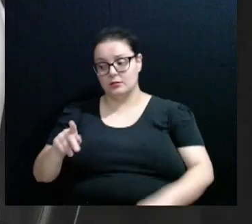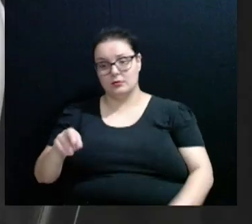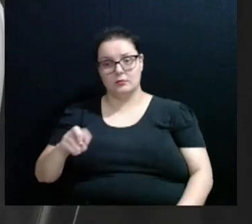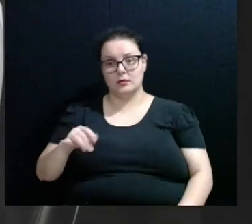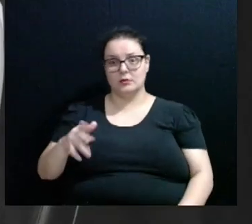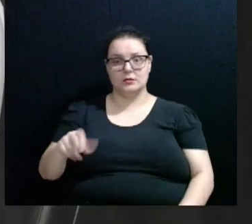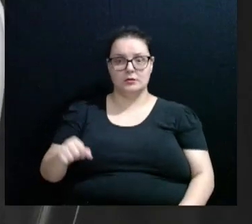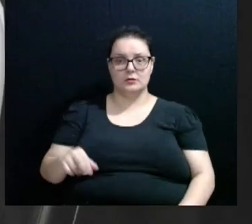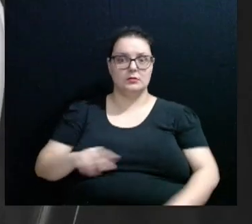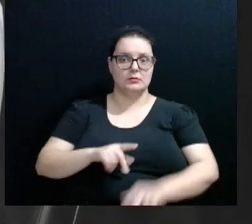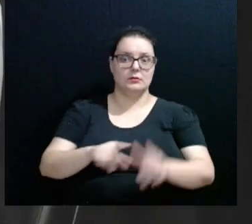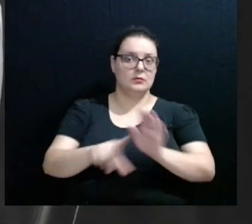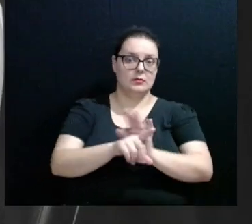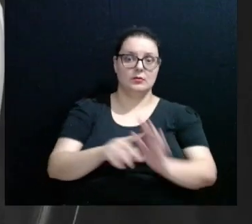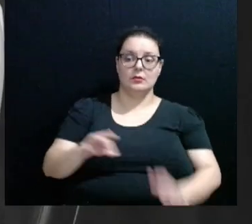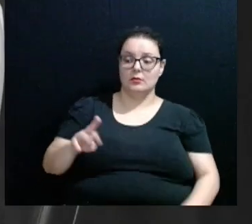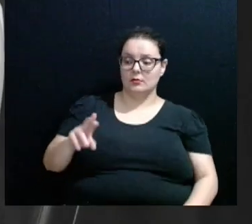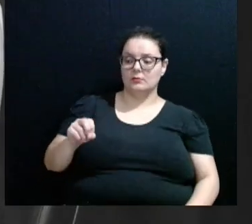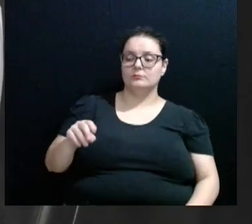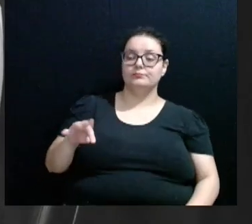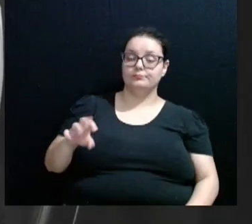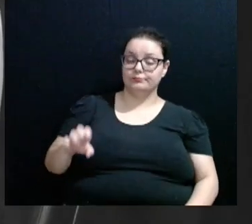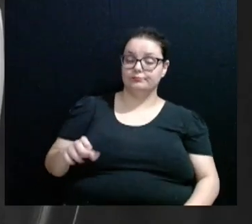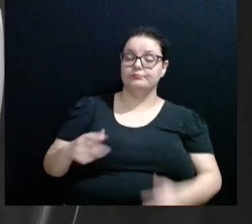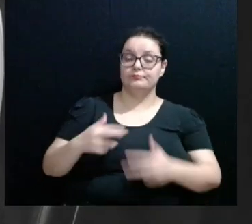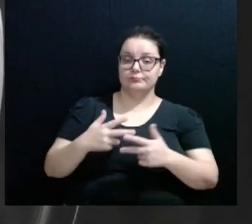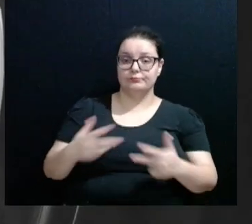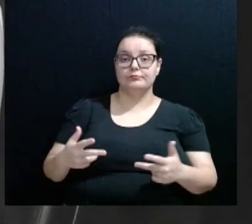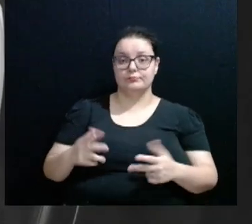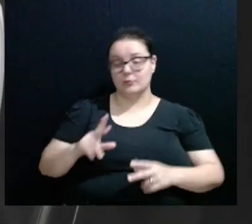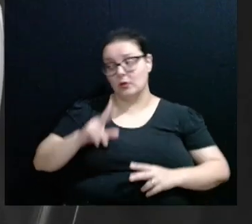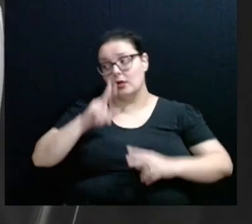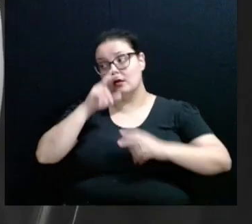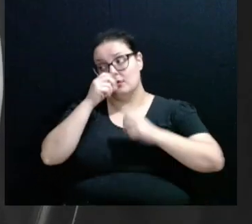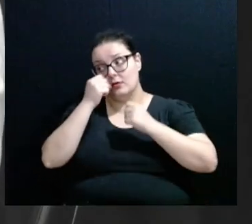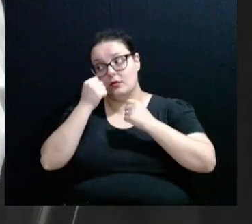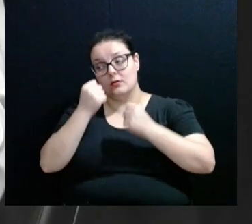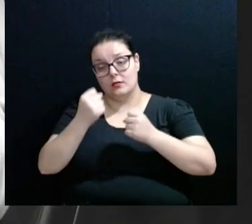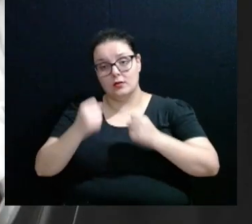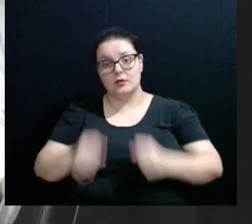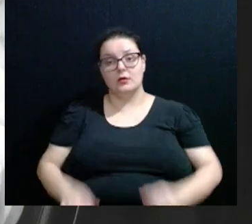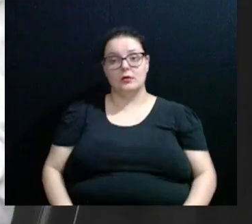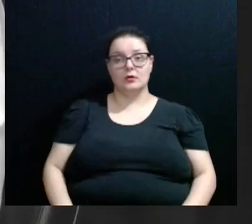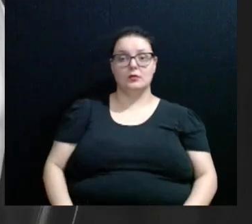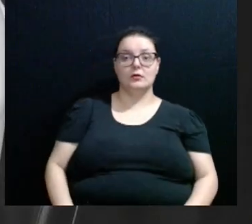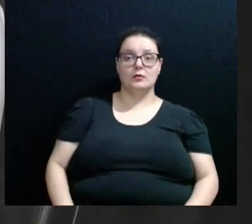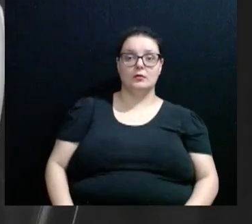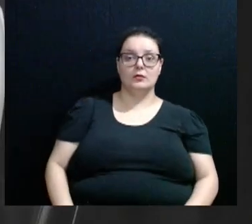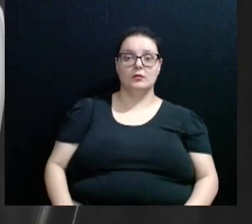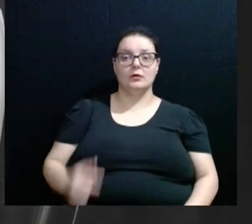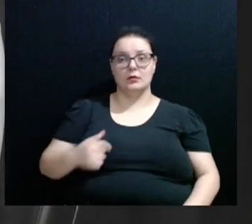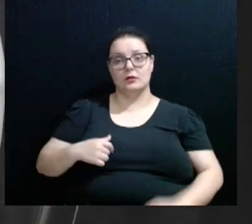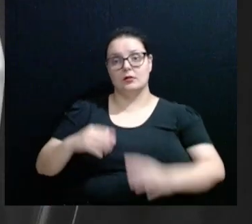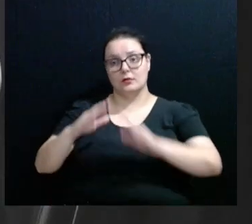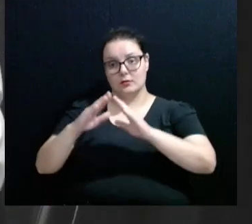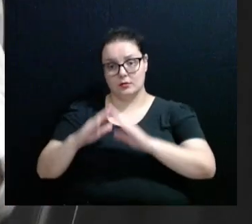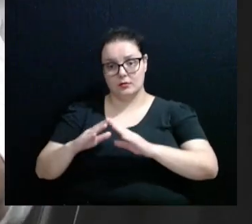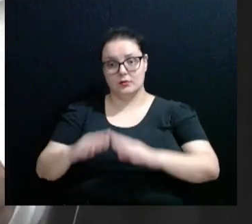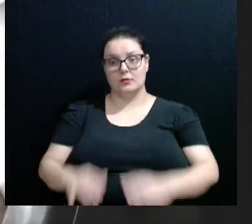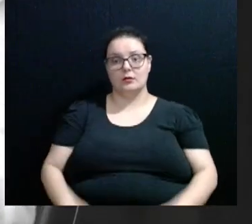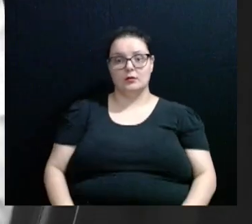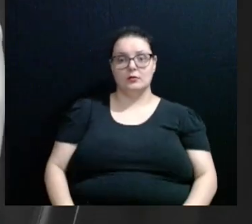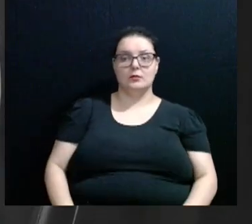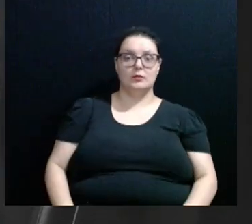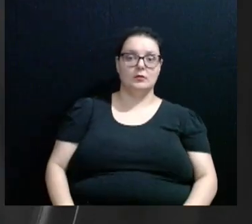nesse sentido. E o trote foi uma coisa que foi muito forte, que a gente passava. Eu moro fui criado em